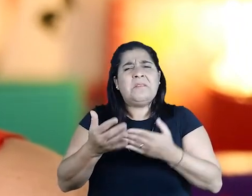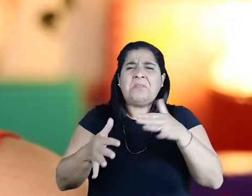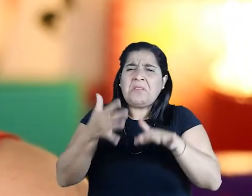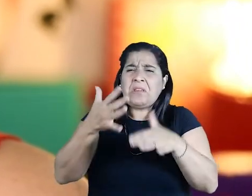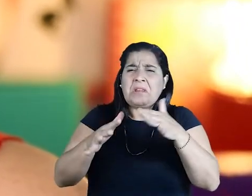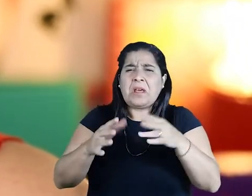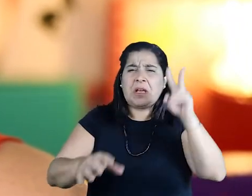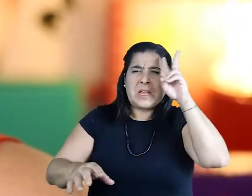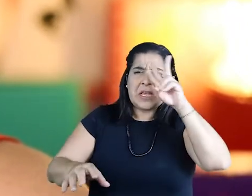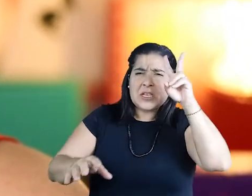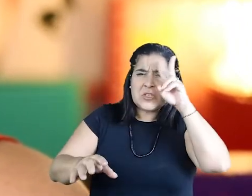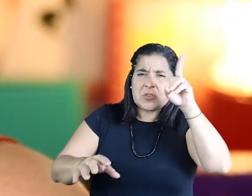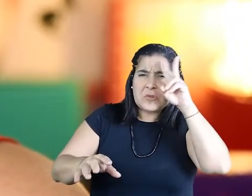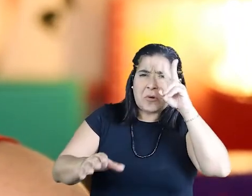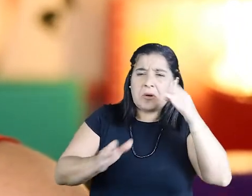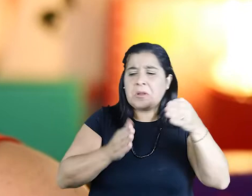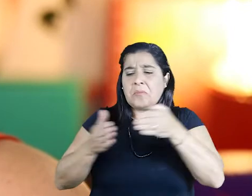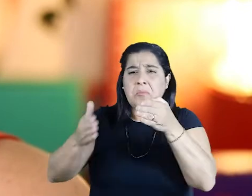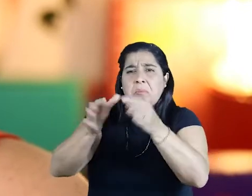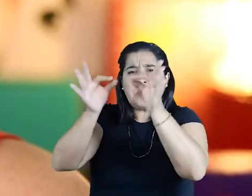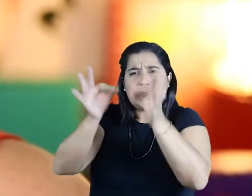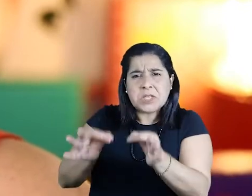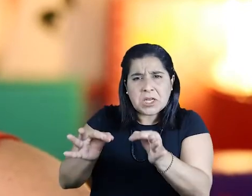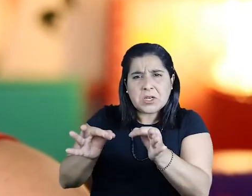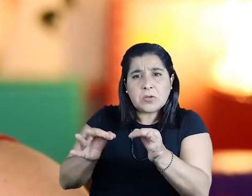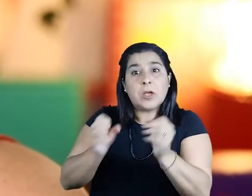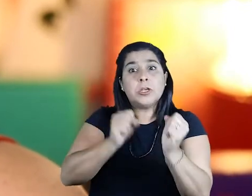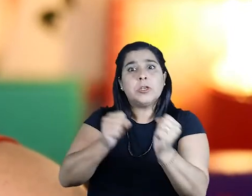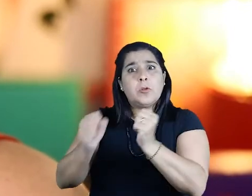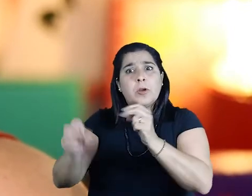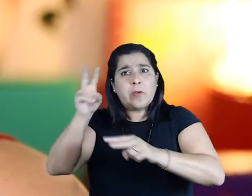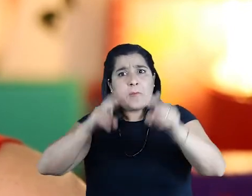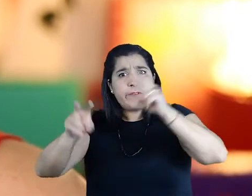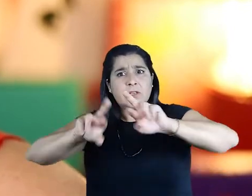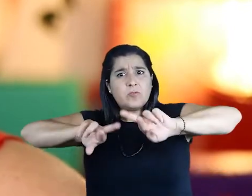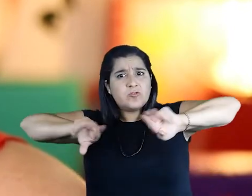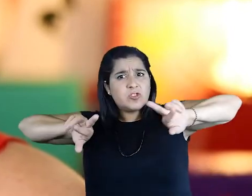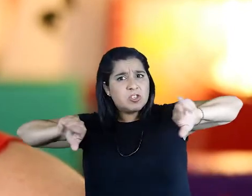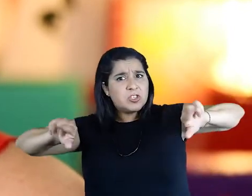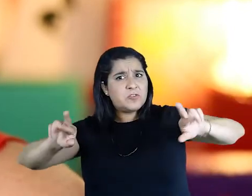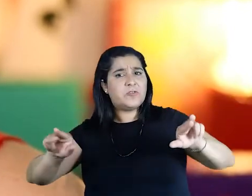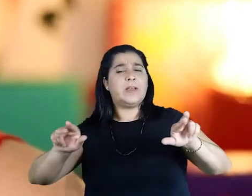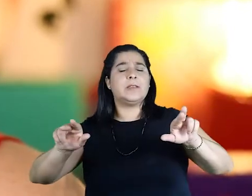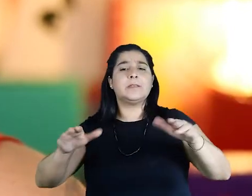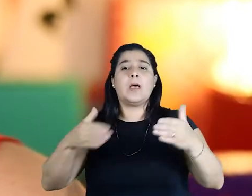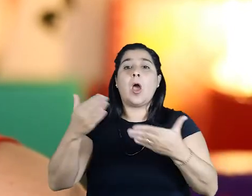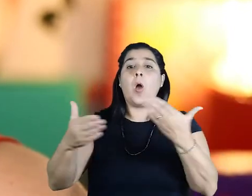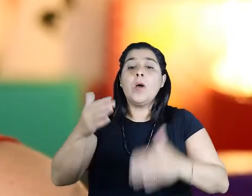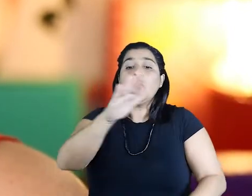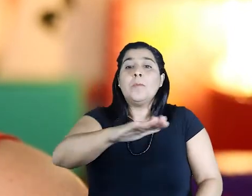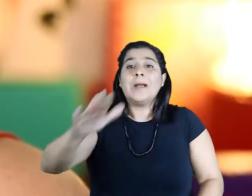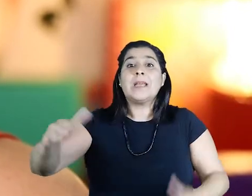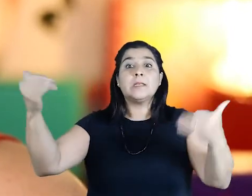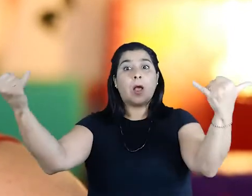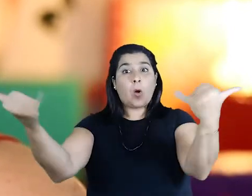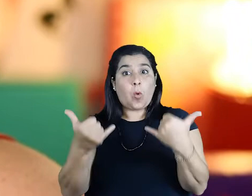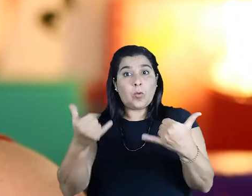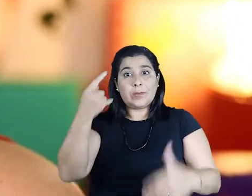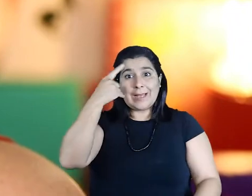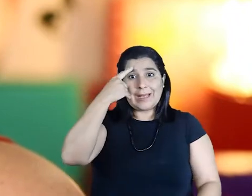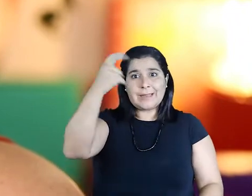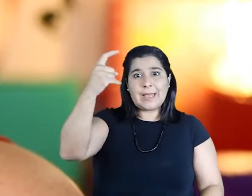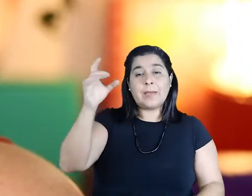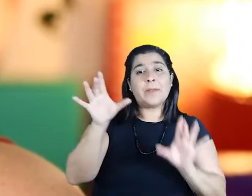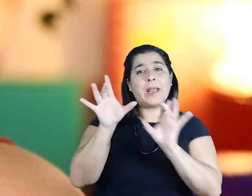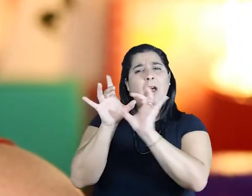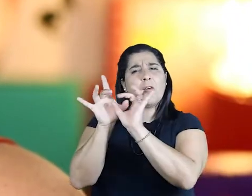Será que a gente não pode acolher visões diversas? Quando uma criança nos conta a sua ideia, é que ela